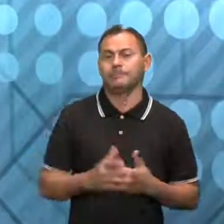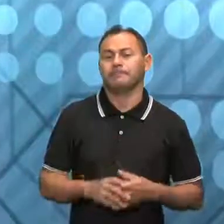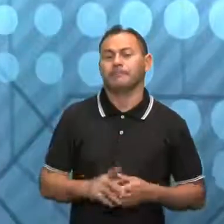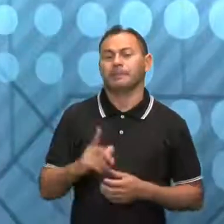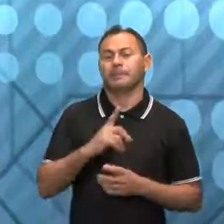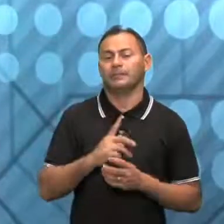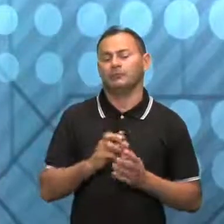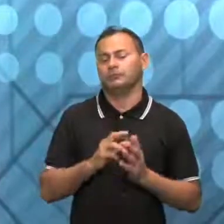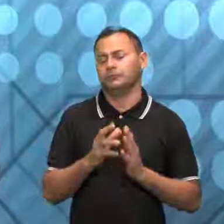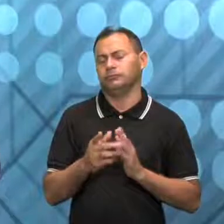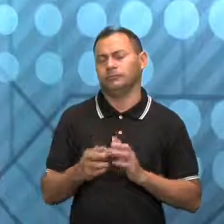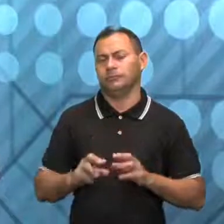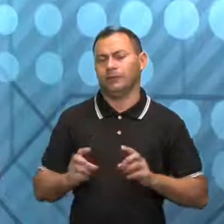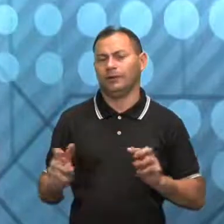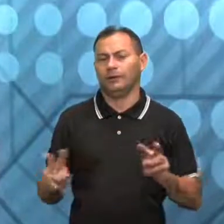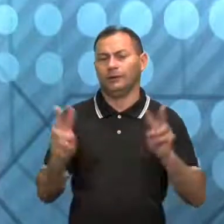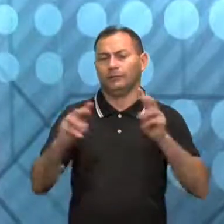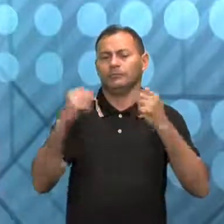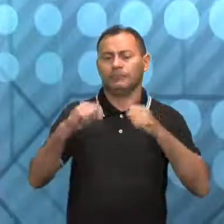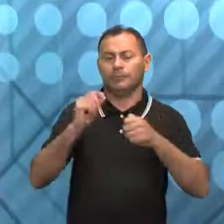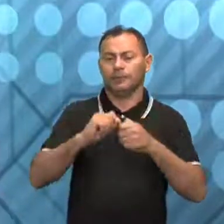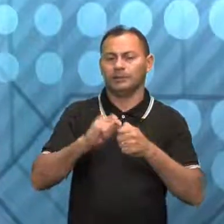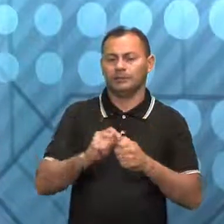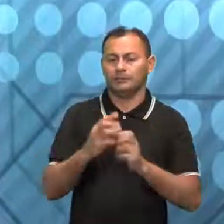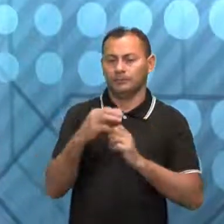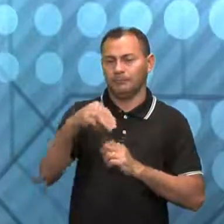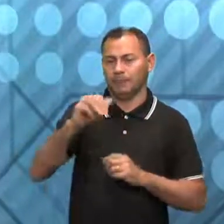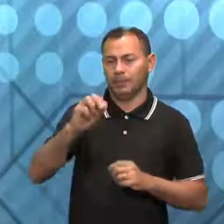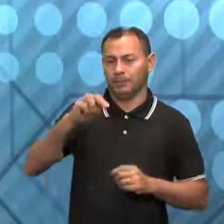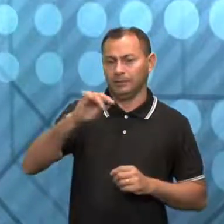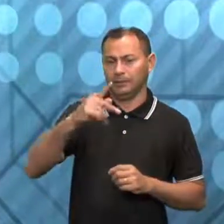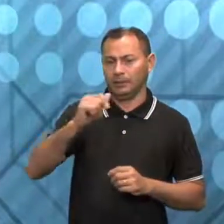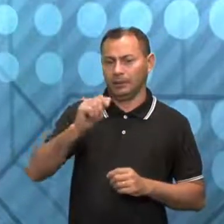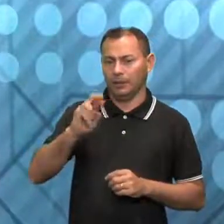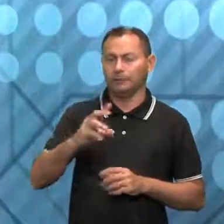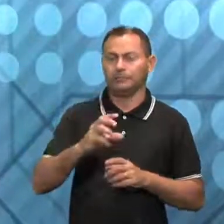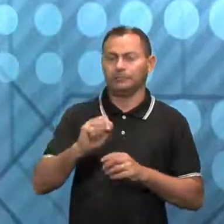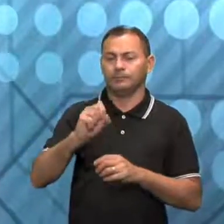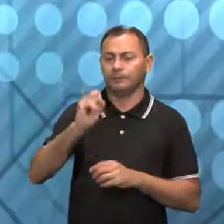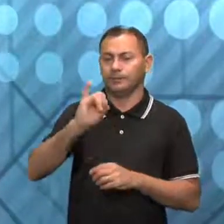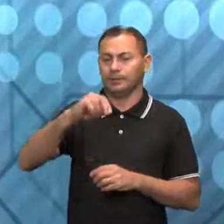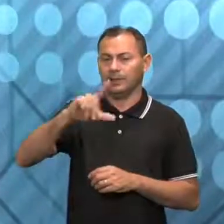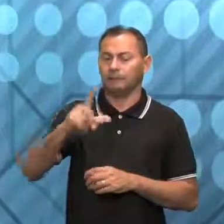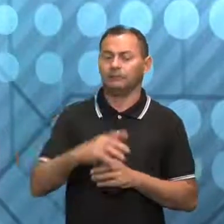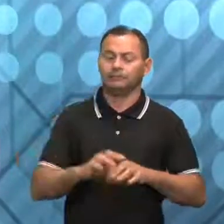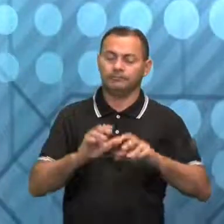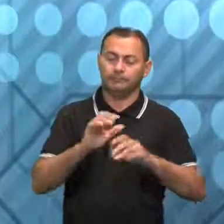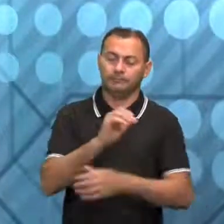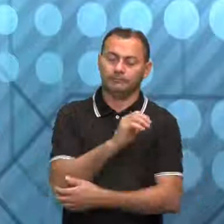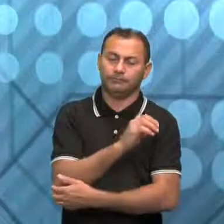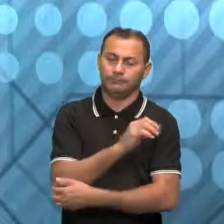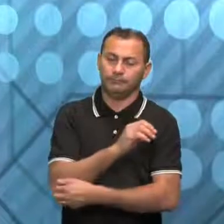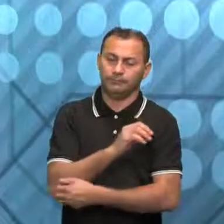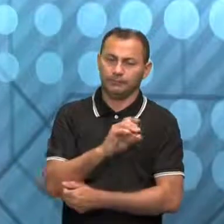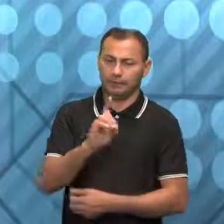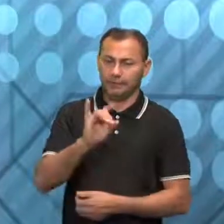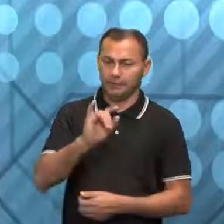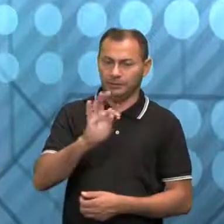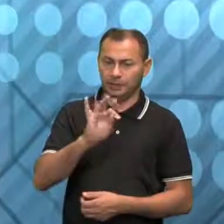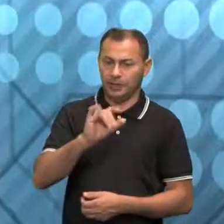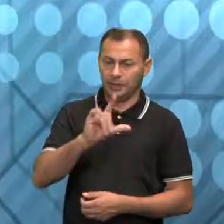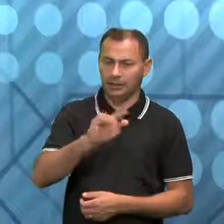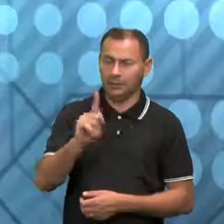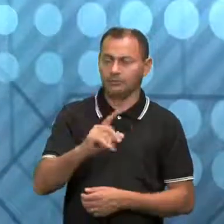vai ter infinitos valores. E o que eu preciso fazer para manipular esse sinal? Eu preciso digitalizar. Então, digitalizar, eu pego esse